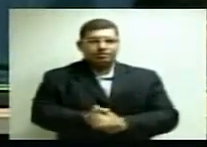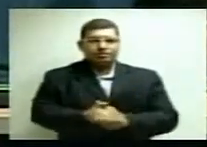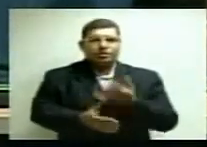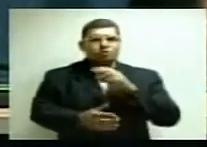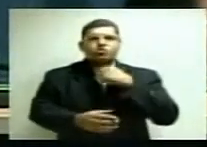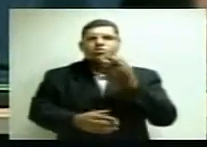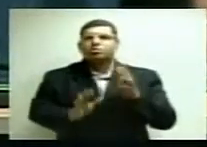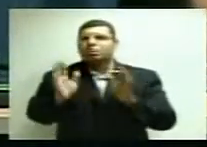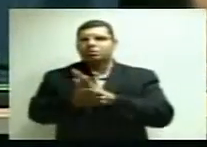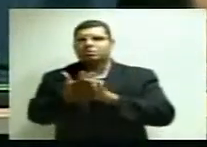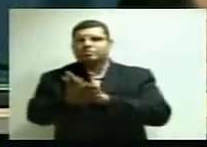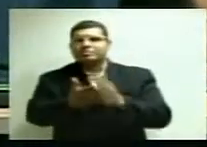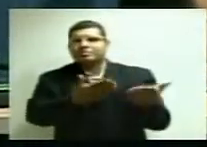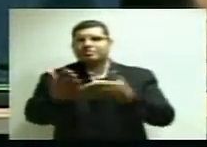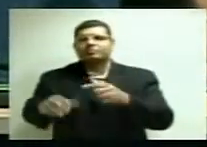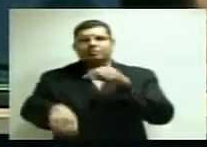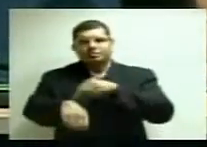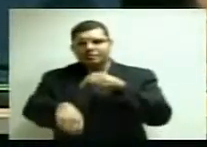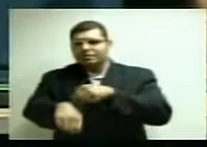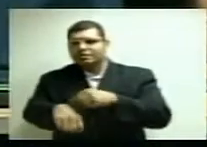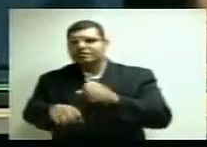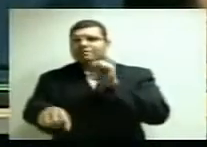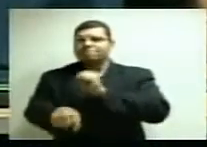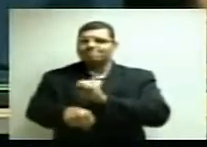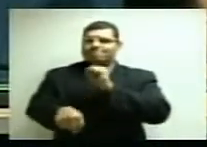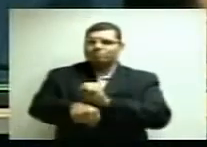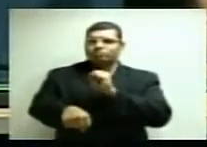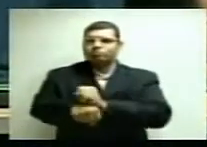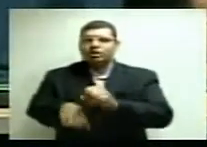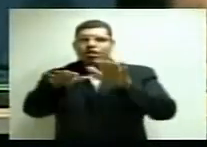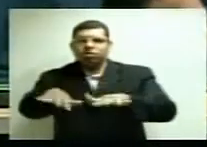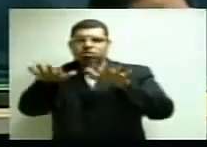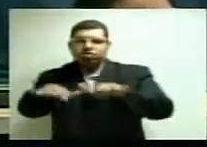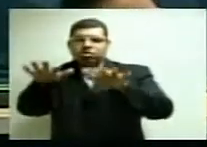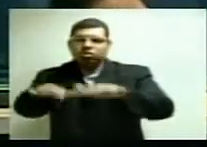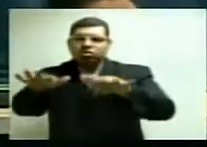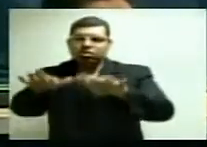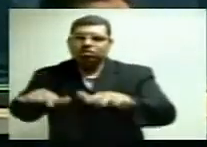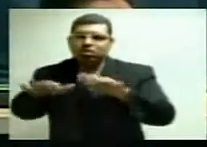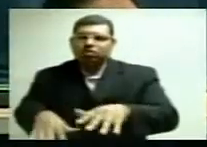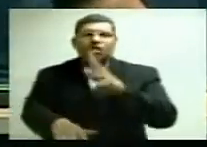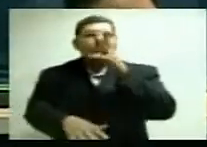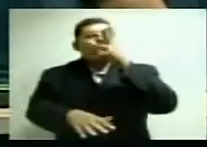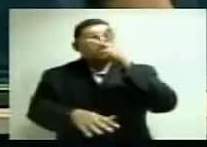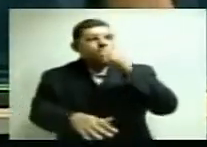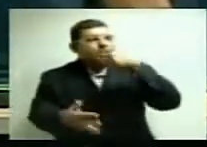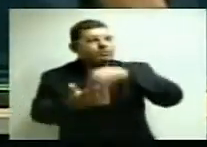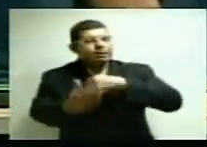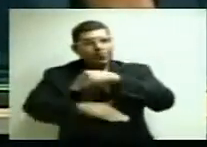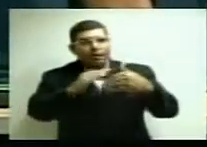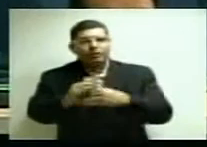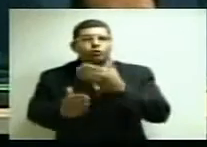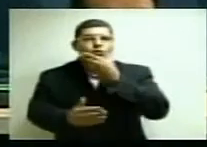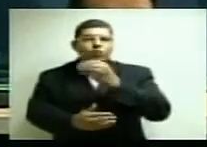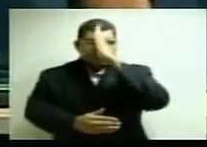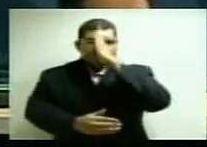sem o estorvo de passar horas e horas e horas no trânsito, é obrigação de todo homem